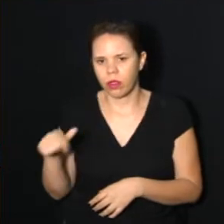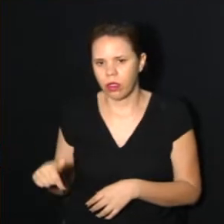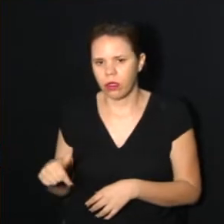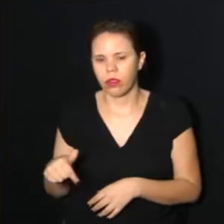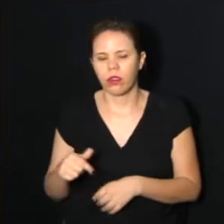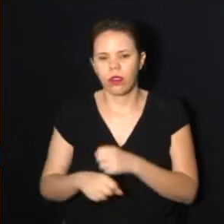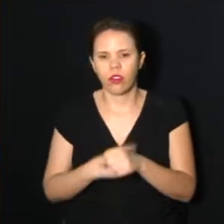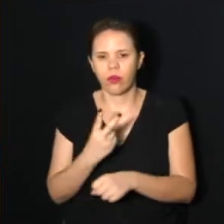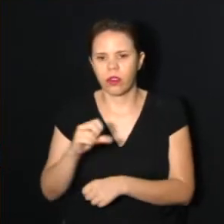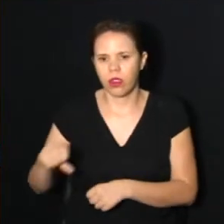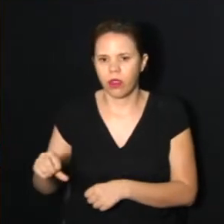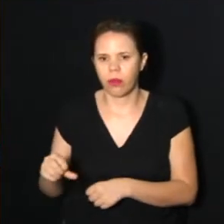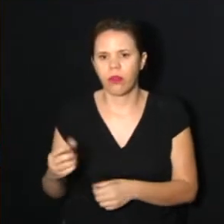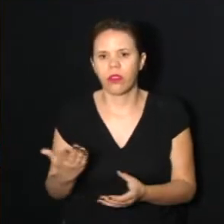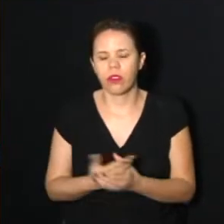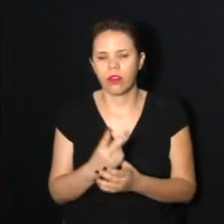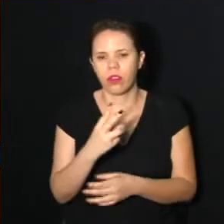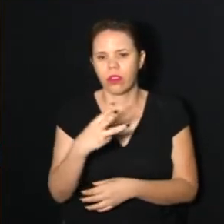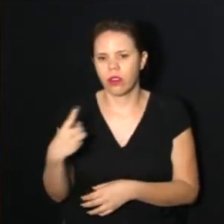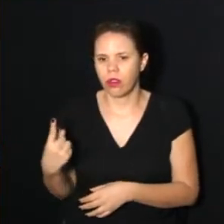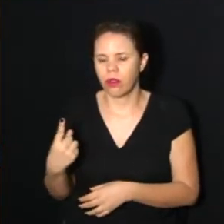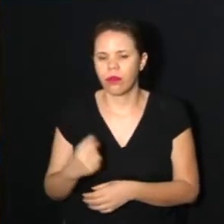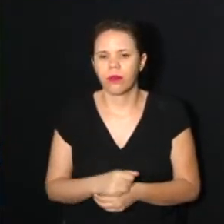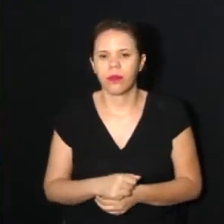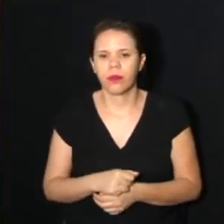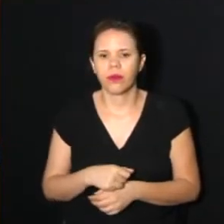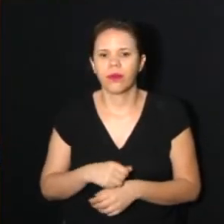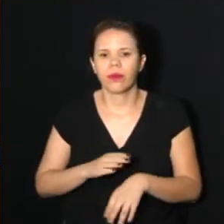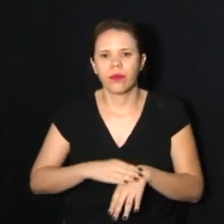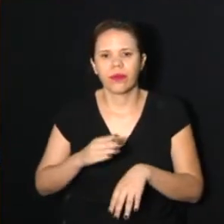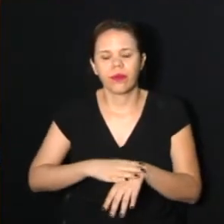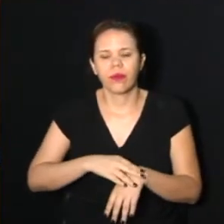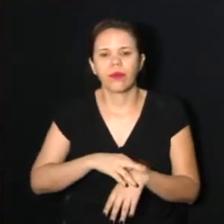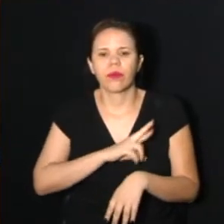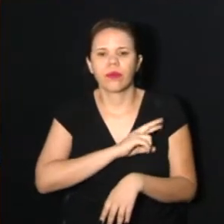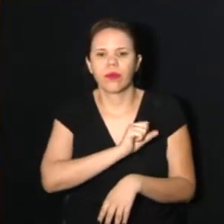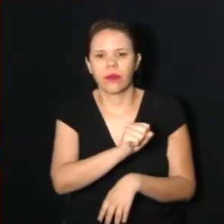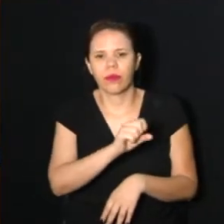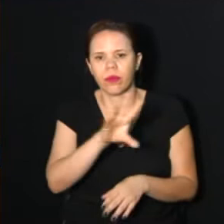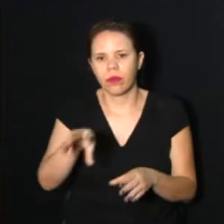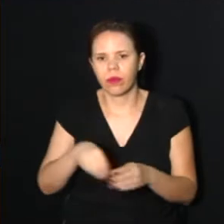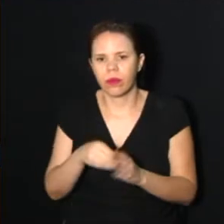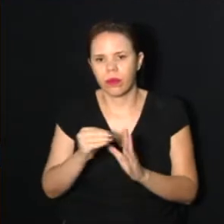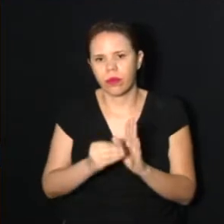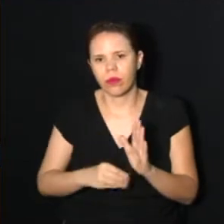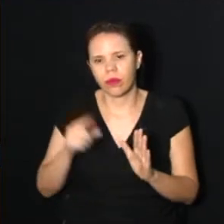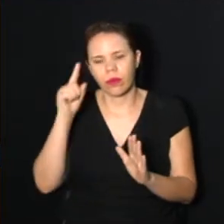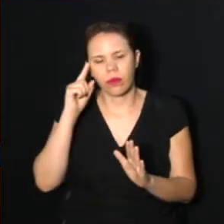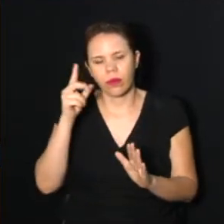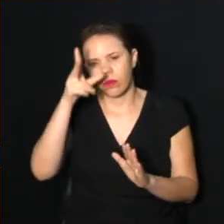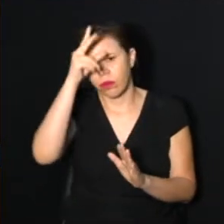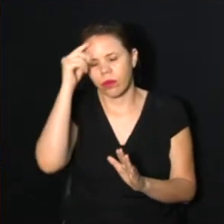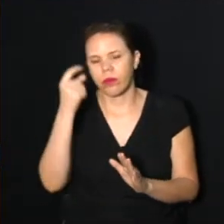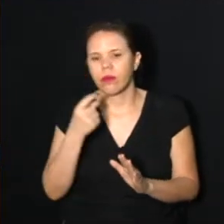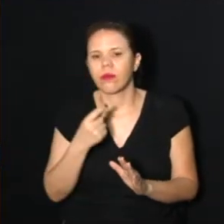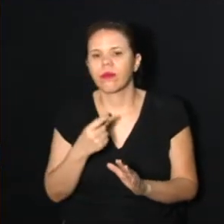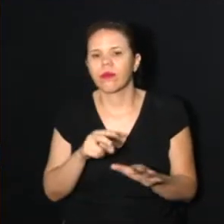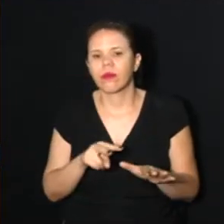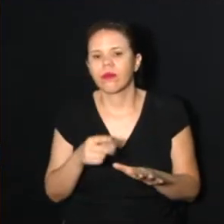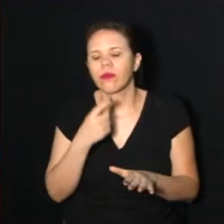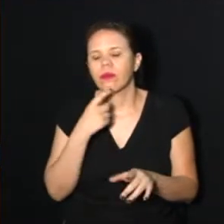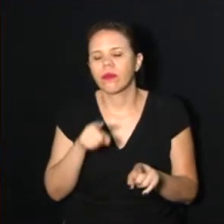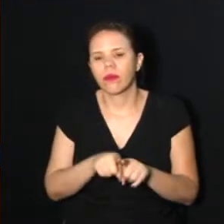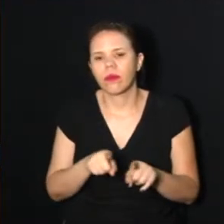247/2019, processo 231-108, de autoria do senhor Luiz Rossini, que inclui no calendário oficial do município de Campinas a Semana de Prevenção da Febre